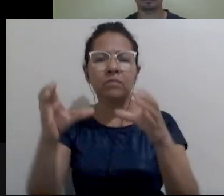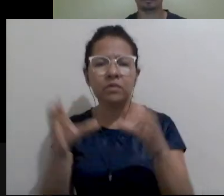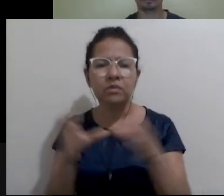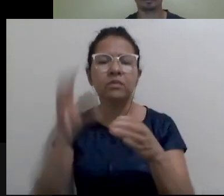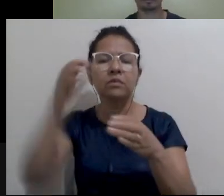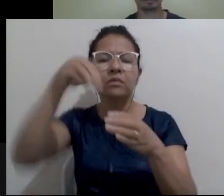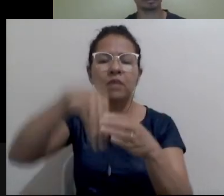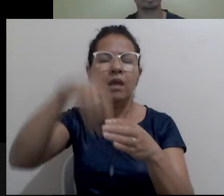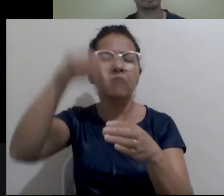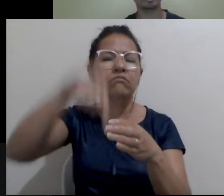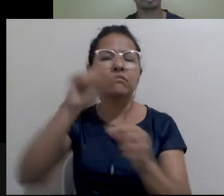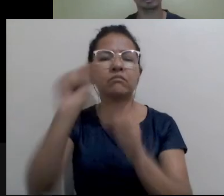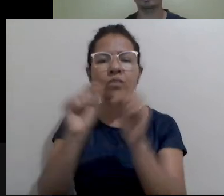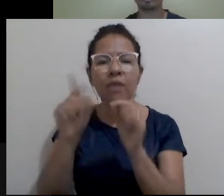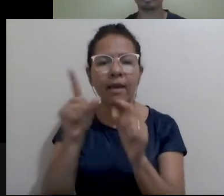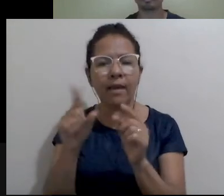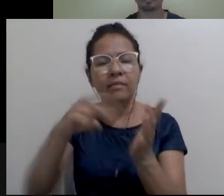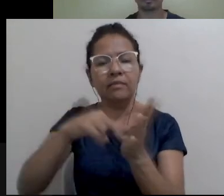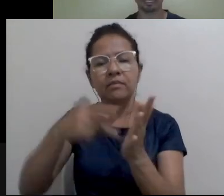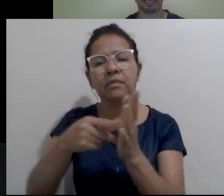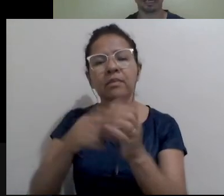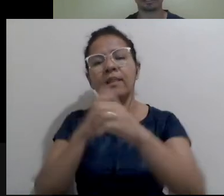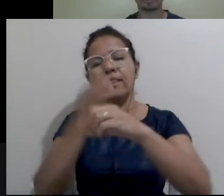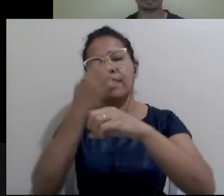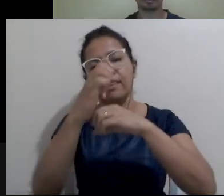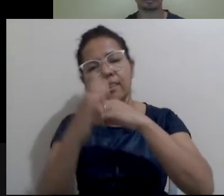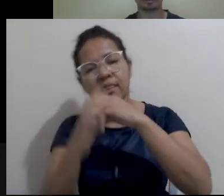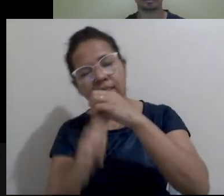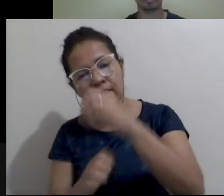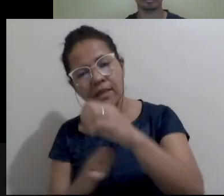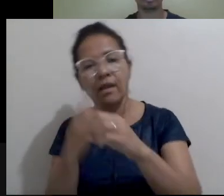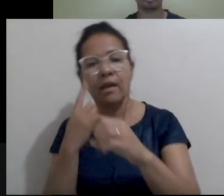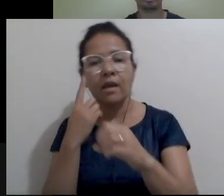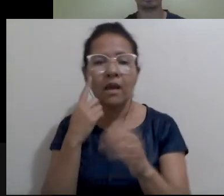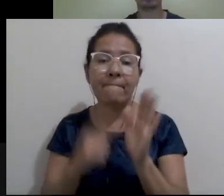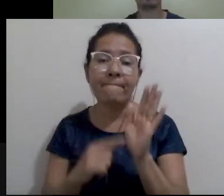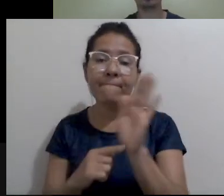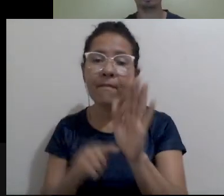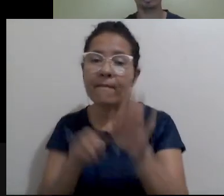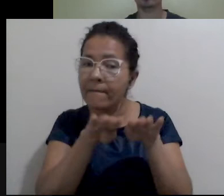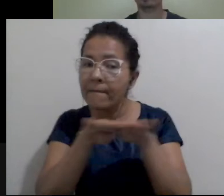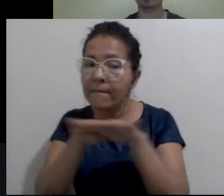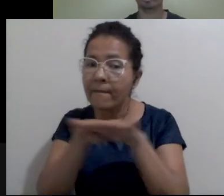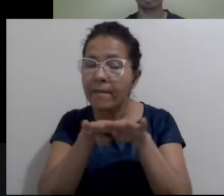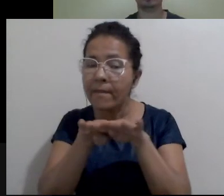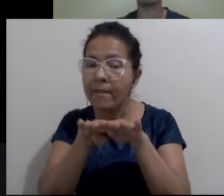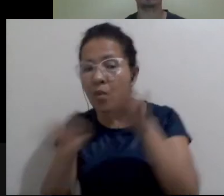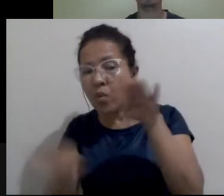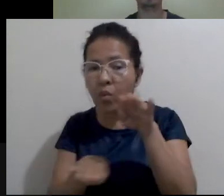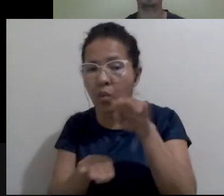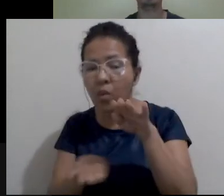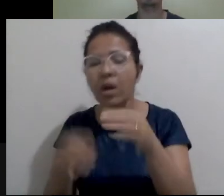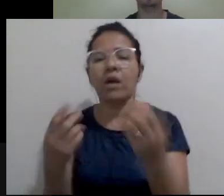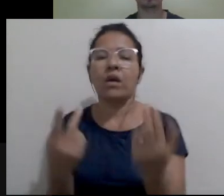interna? Significa que os elétrons aqui, ó, são emparelhados ou desemparelhados